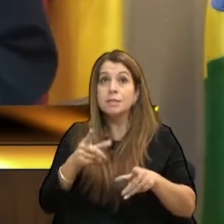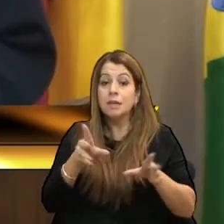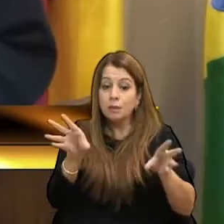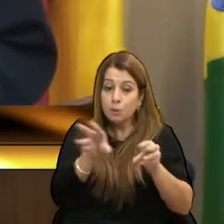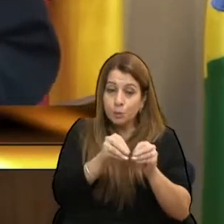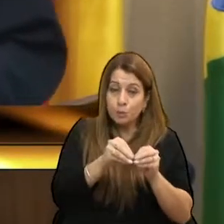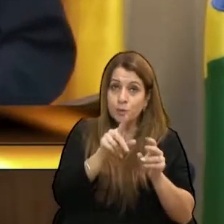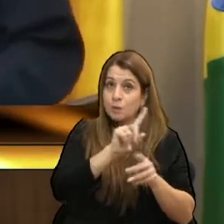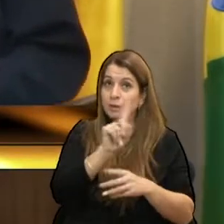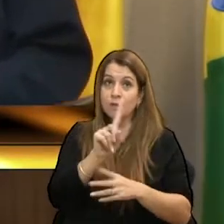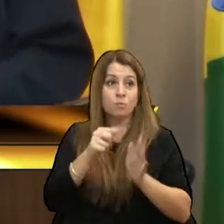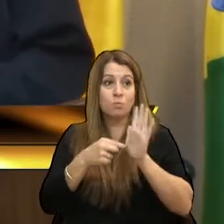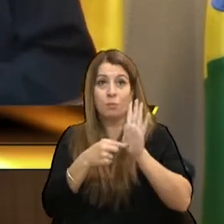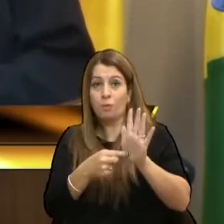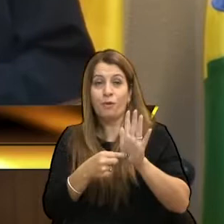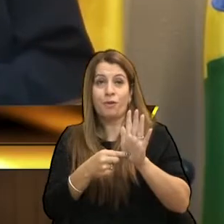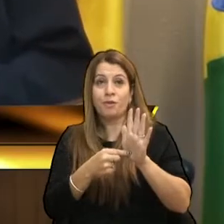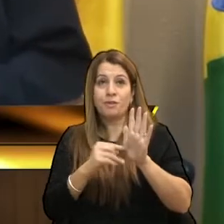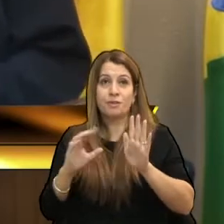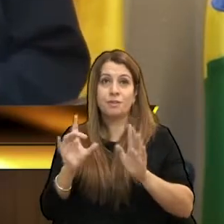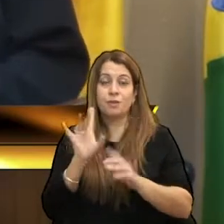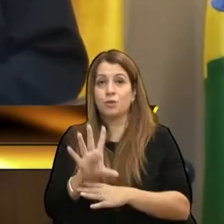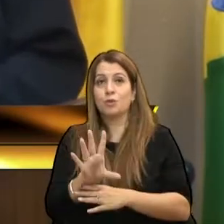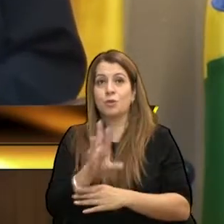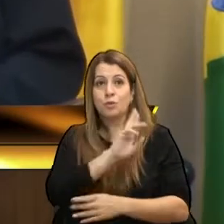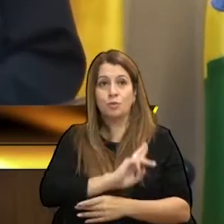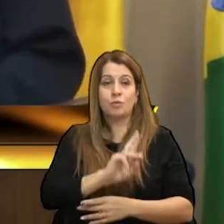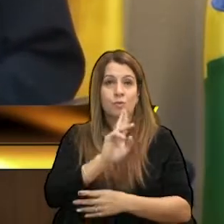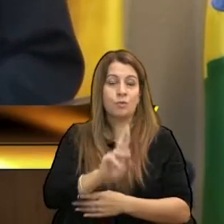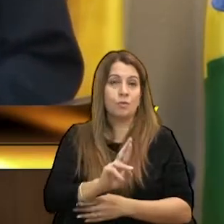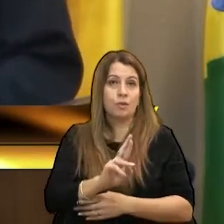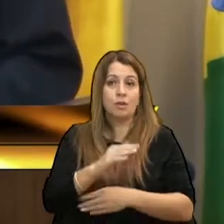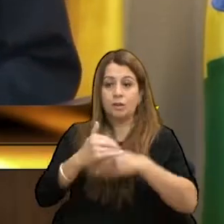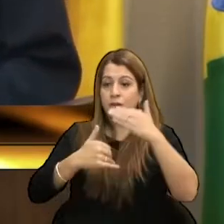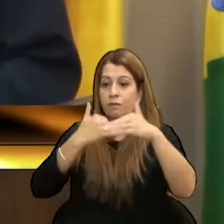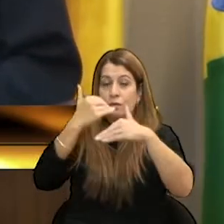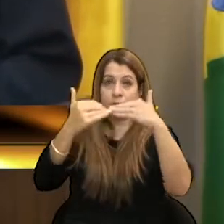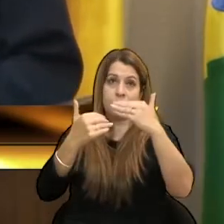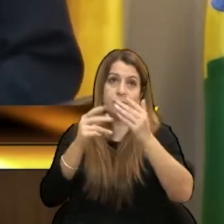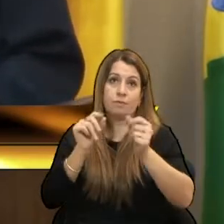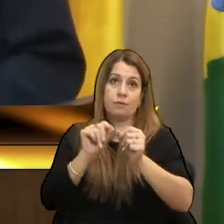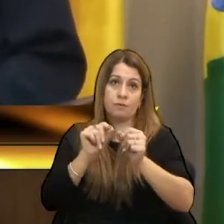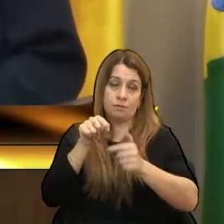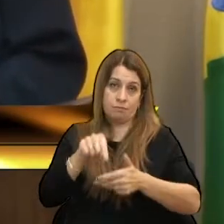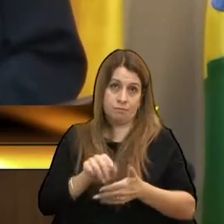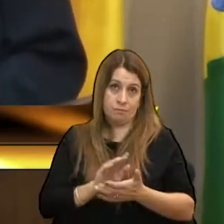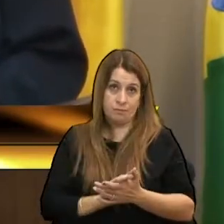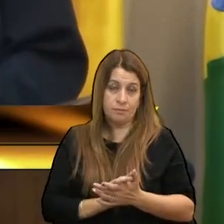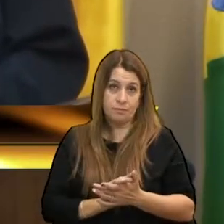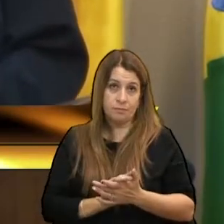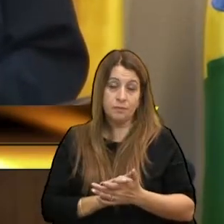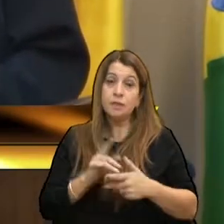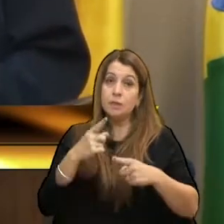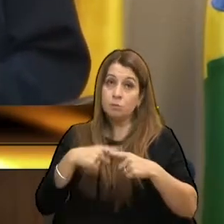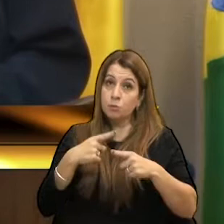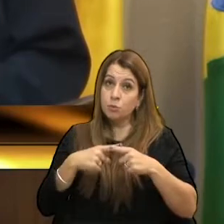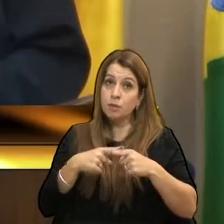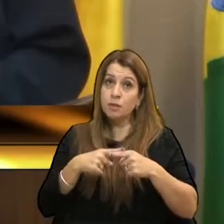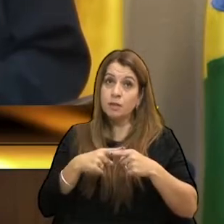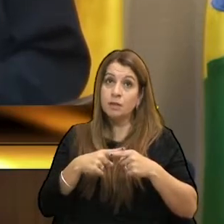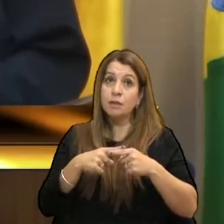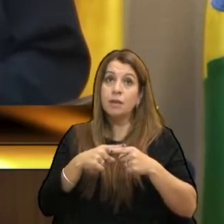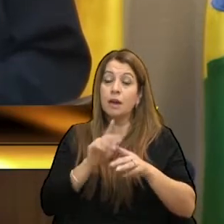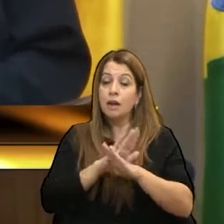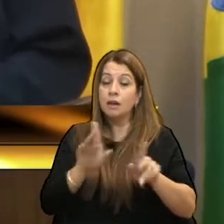síntese não traz em si tão somente os resultados da evolução realizada, porque encerra também